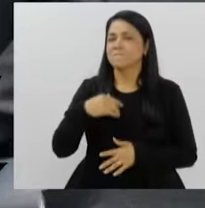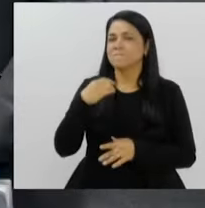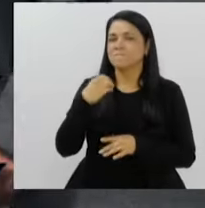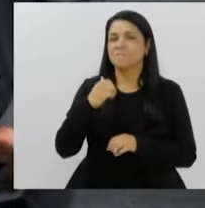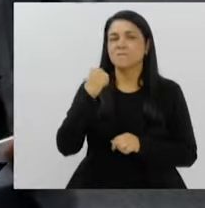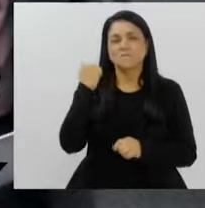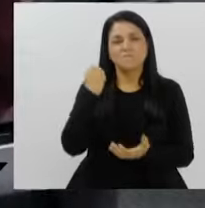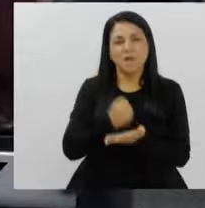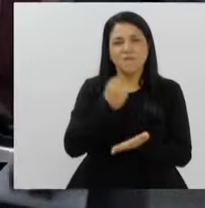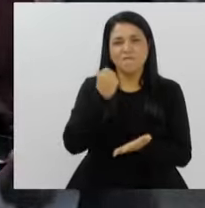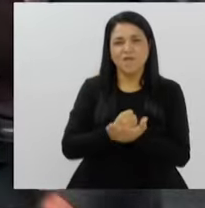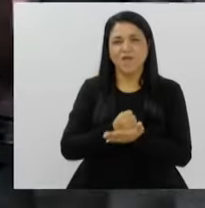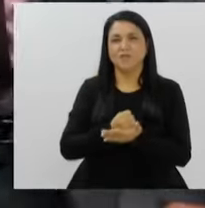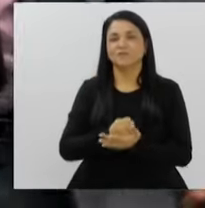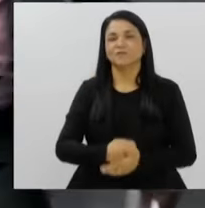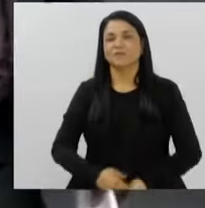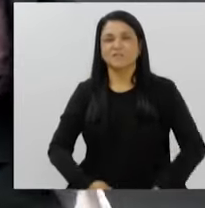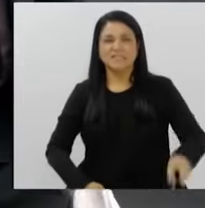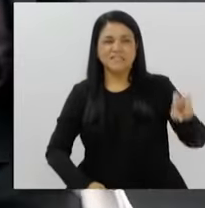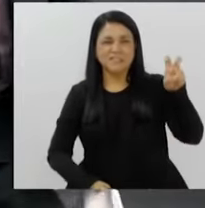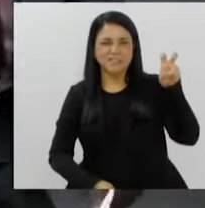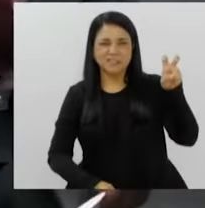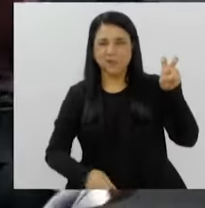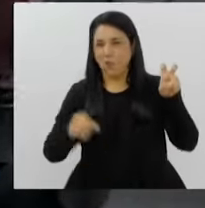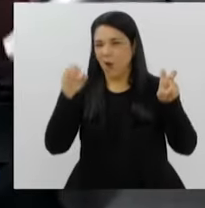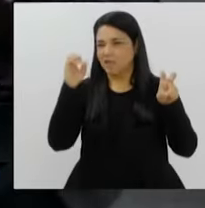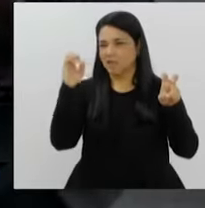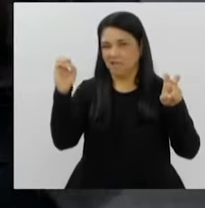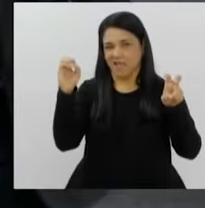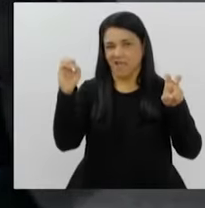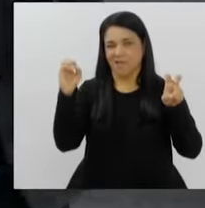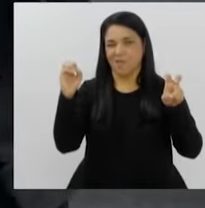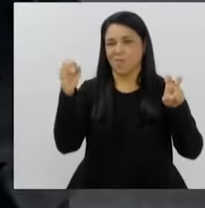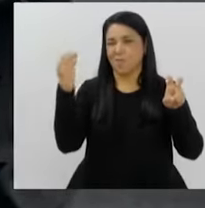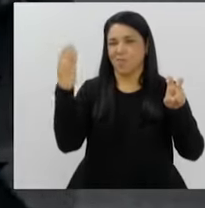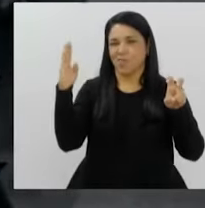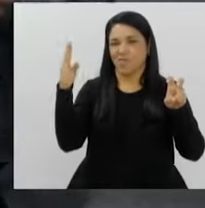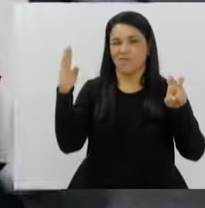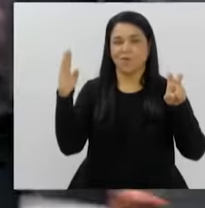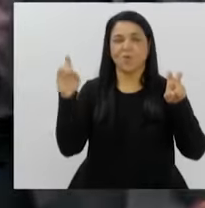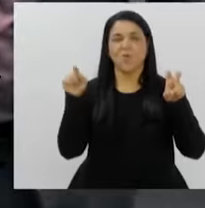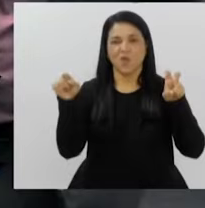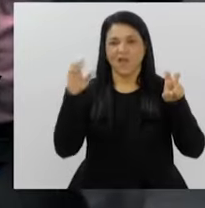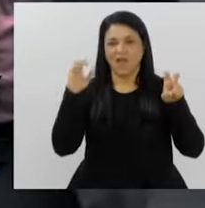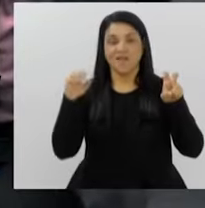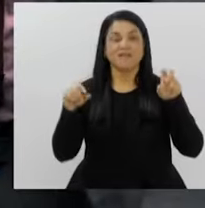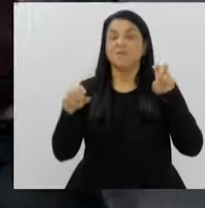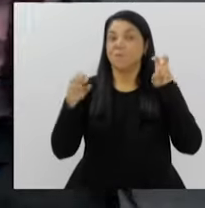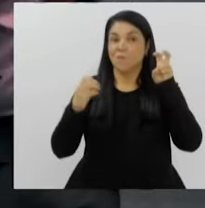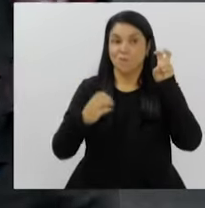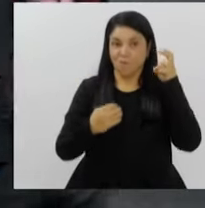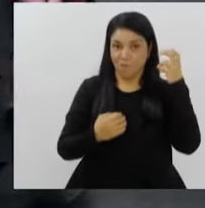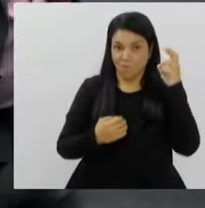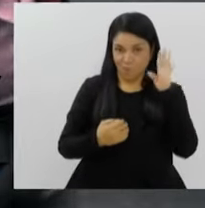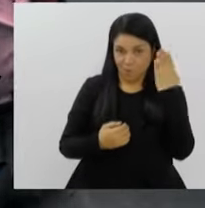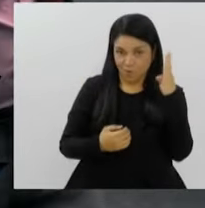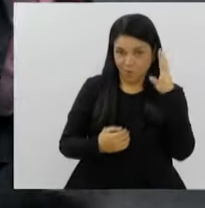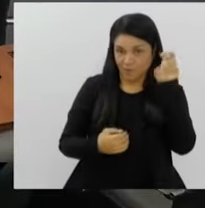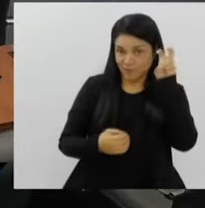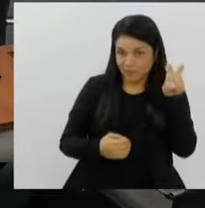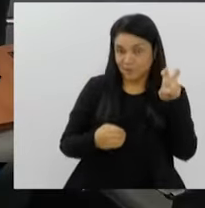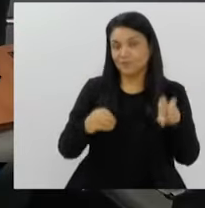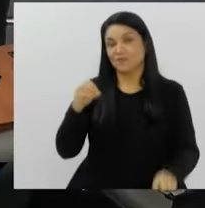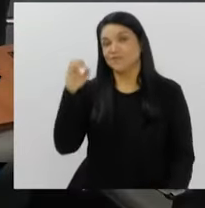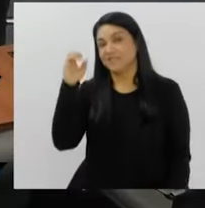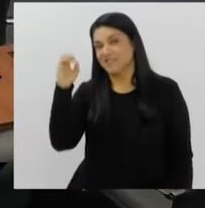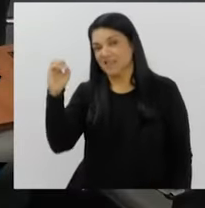Tomaram um pau, minha mãe. Tomaram 5-0 Botafogo. Eu sou flamenguista, mas para torcer contra esses uruguaios desgraçados, tomaram um pau baiano. Valeu, presidente. Só isso aí.